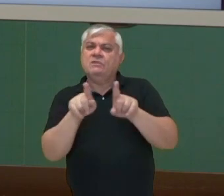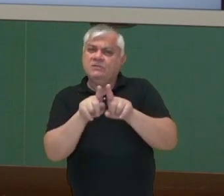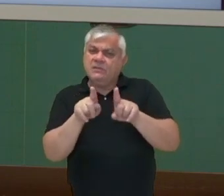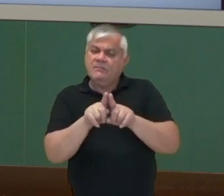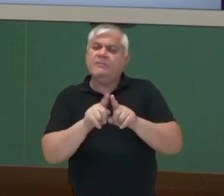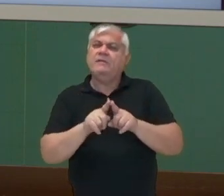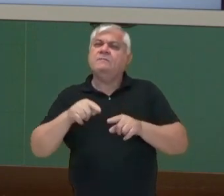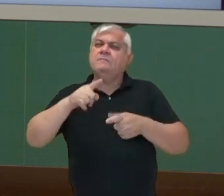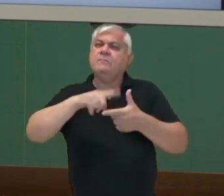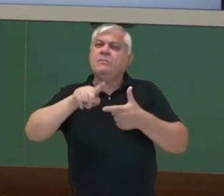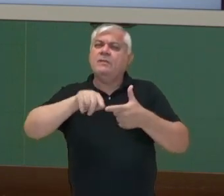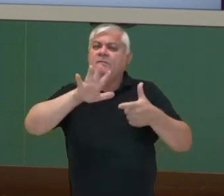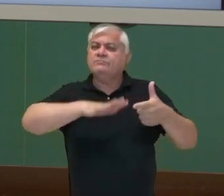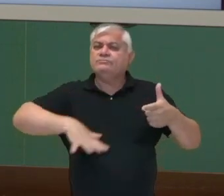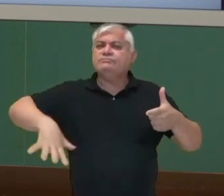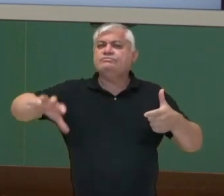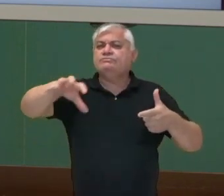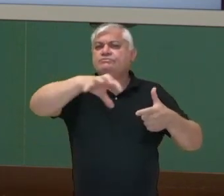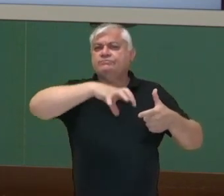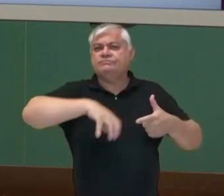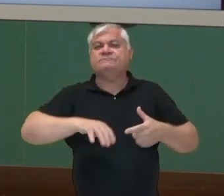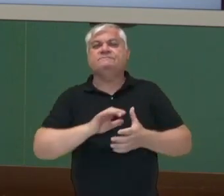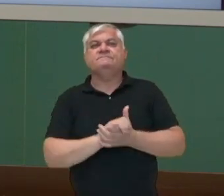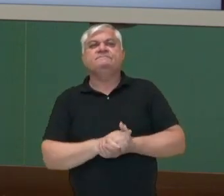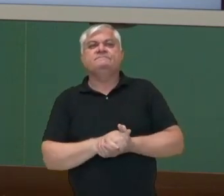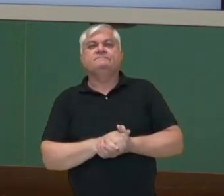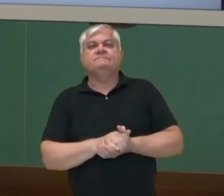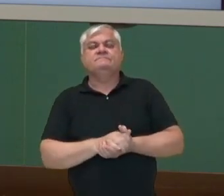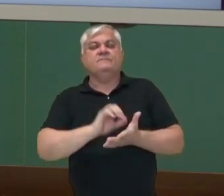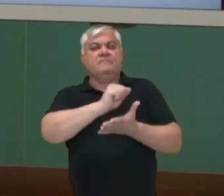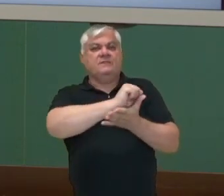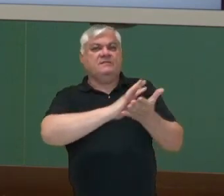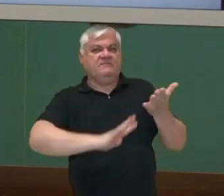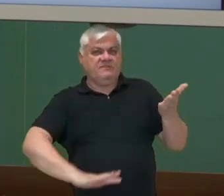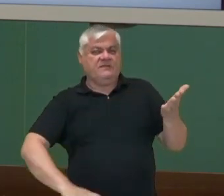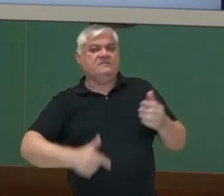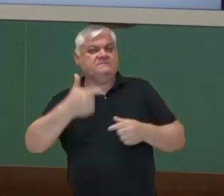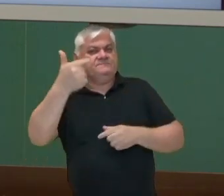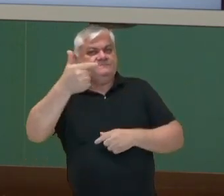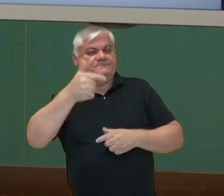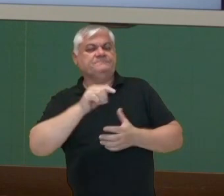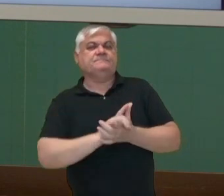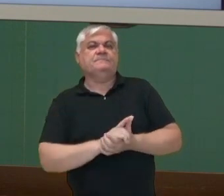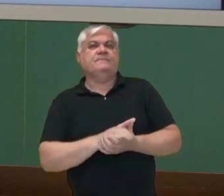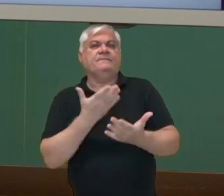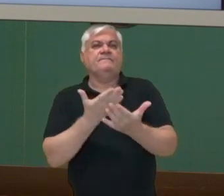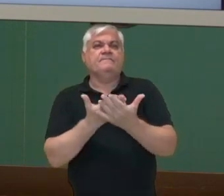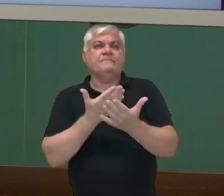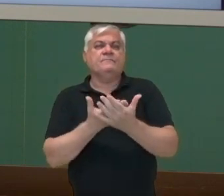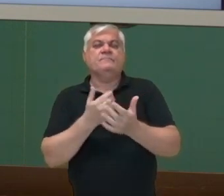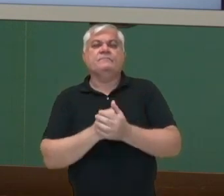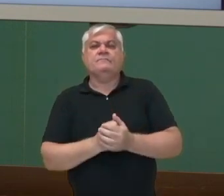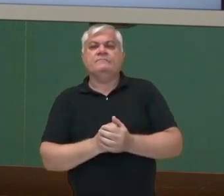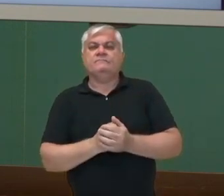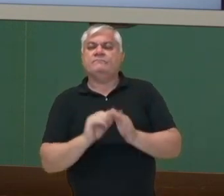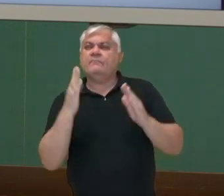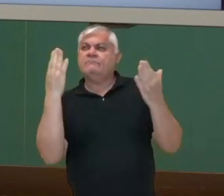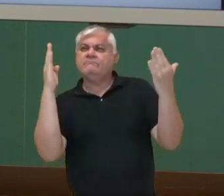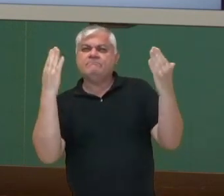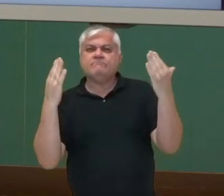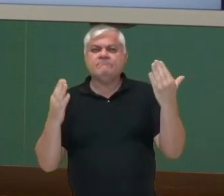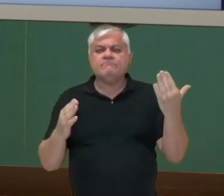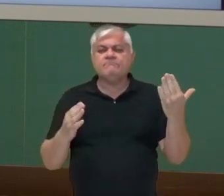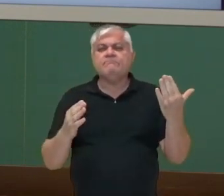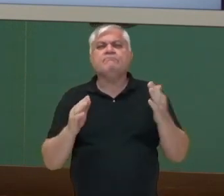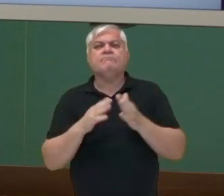questões ambientais que acabam degradando as águas dos rios. E mais uma atividadezinha ali sobre o que a gente estudou, né? Analisando o que a gente estudou sobre